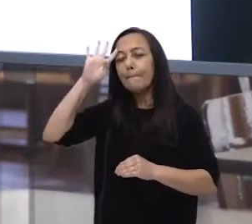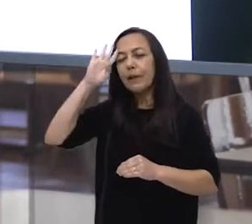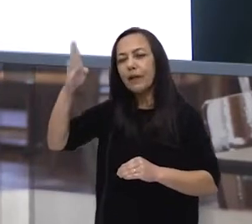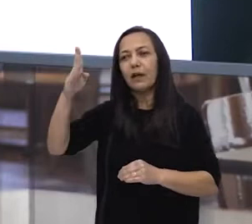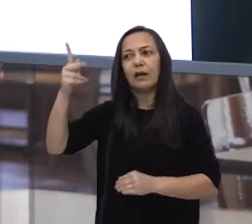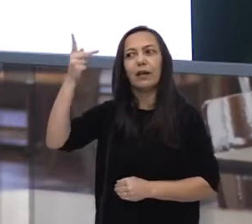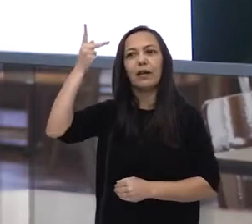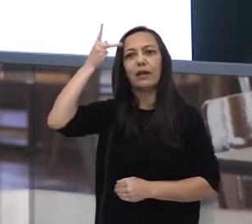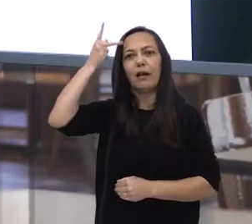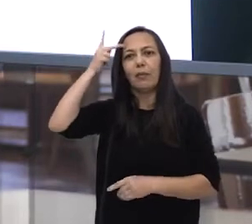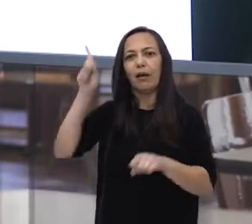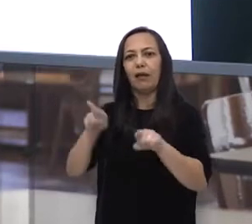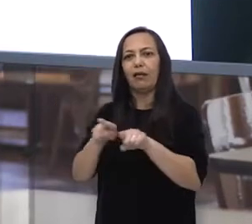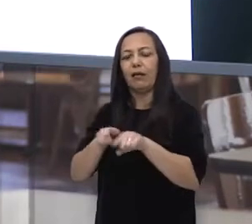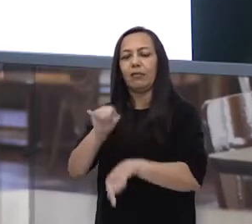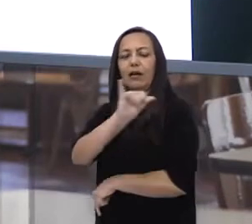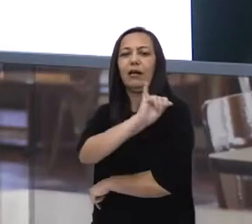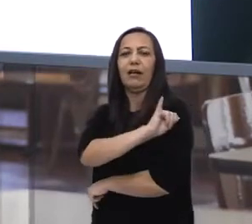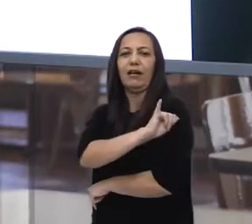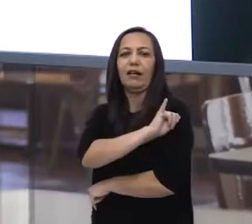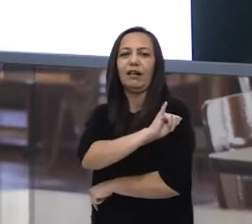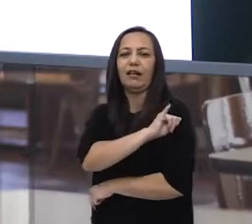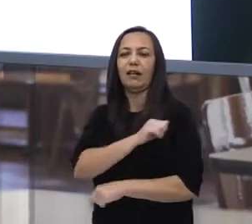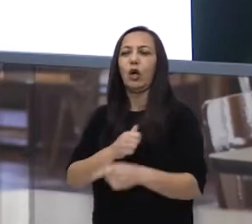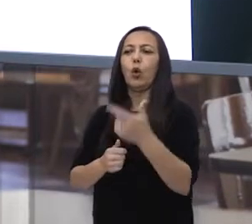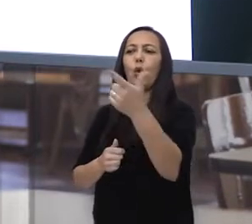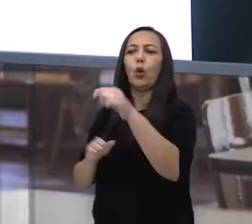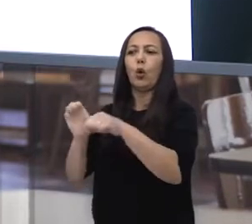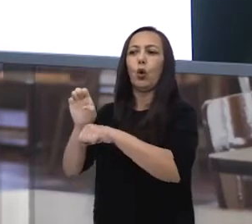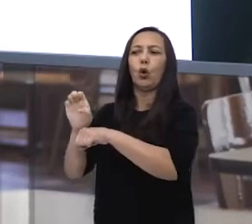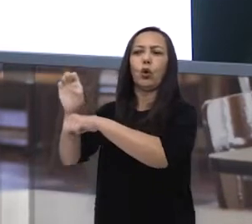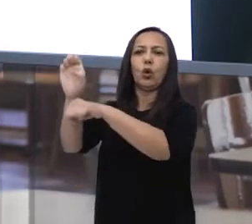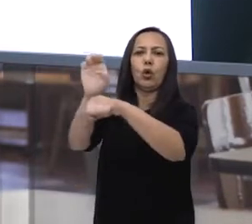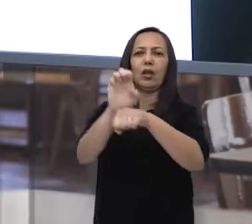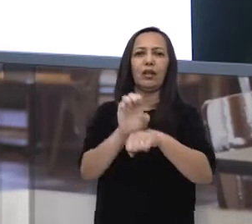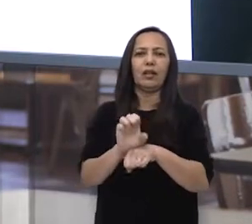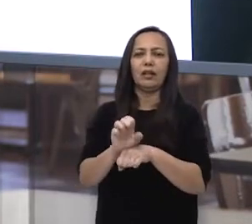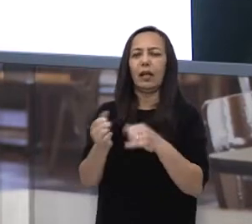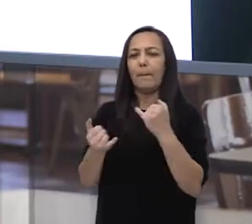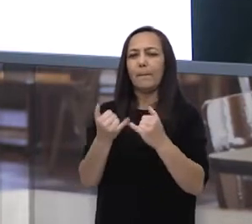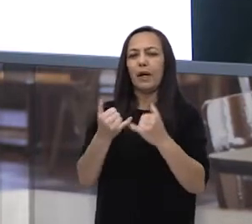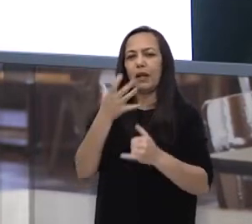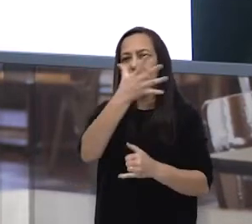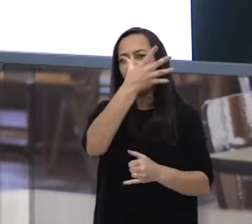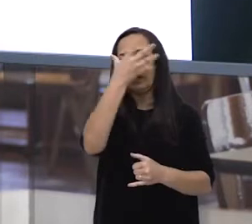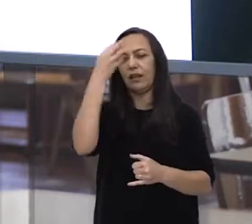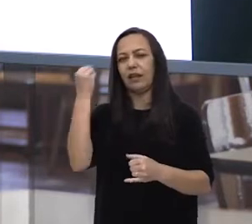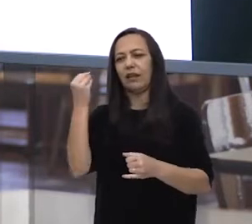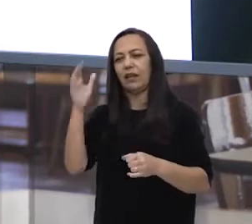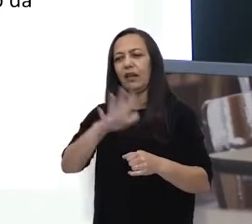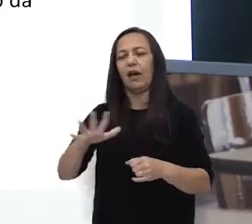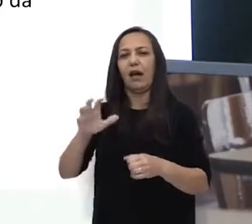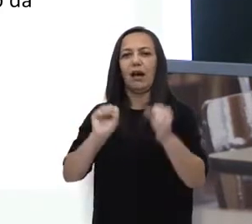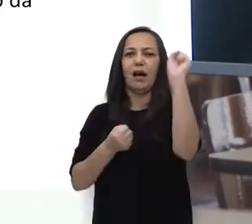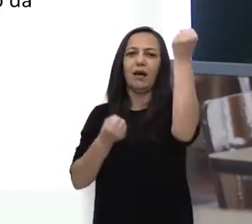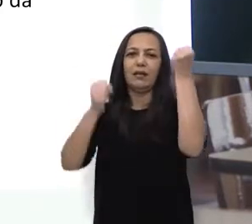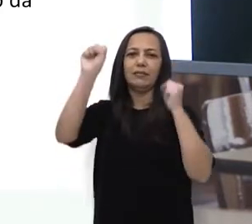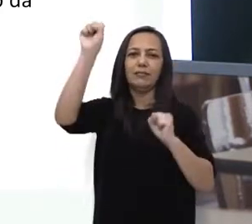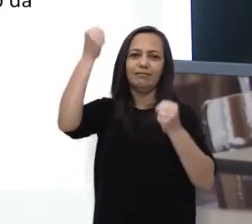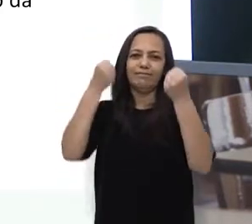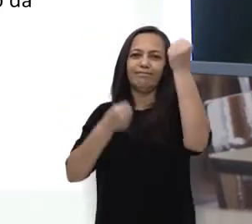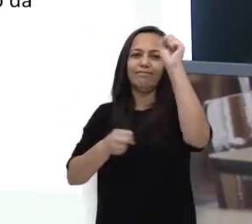Paulo e do Rio de Janeiro. As outras regiões brasileiras eram meio que esquecidas quanto à parte industrial. Por